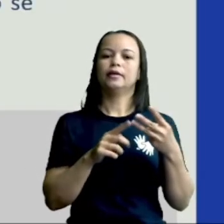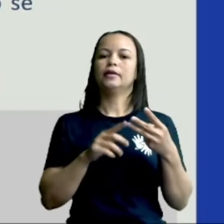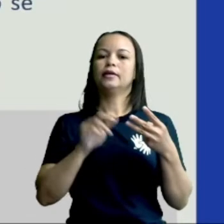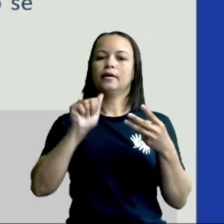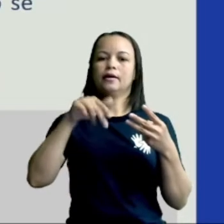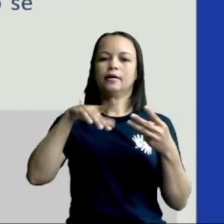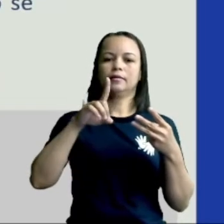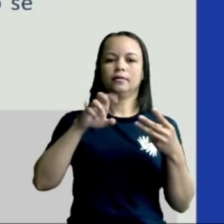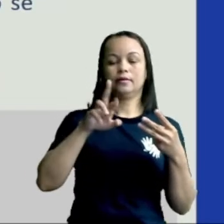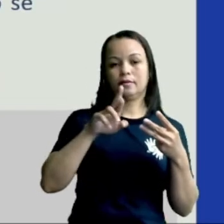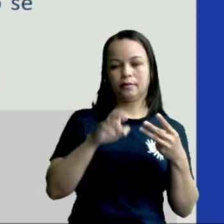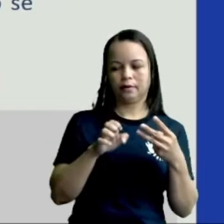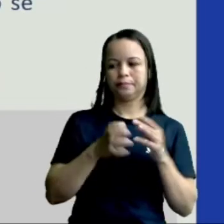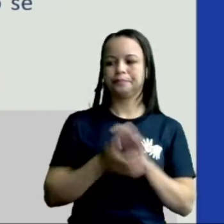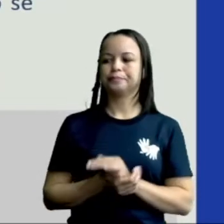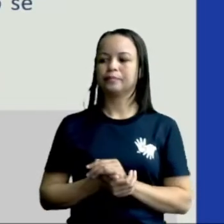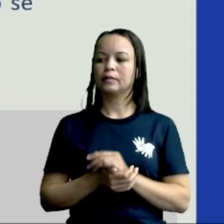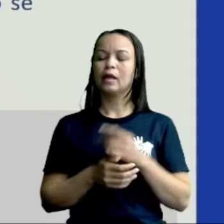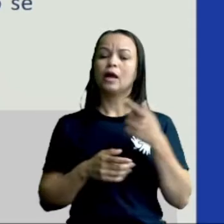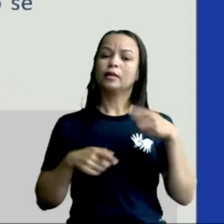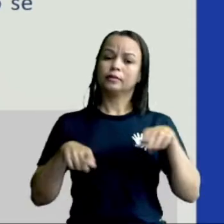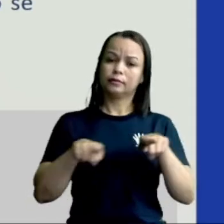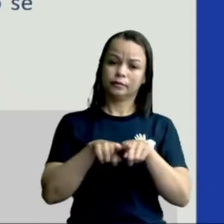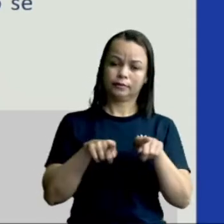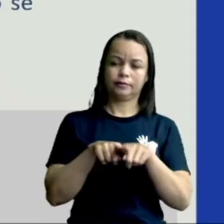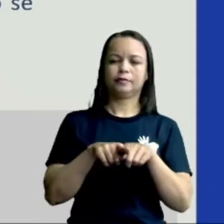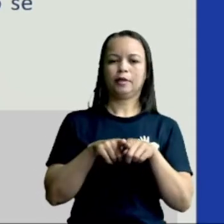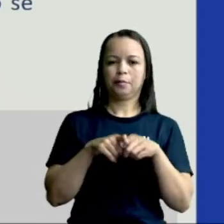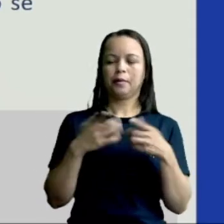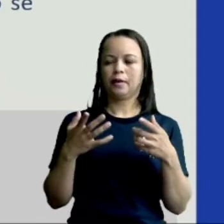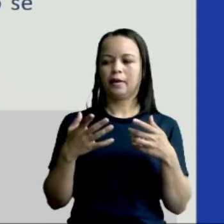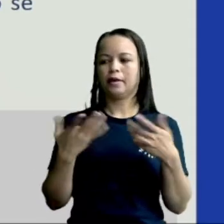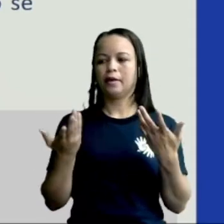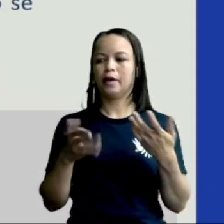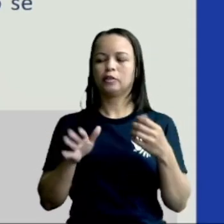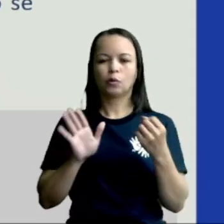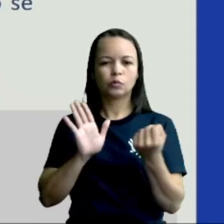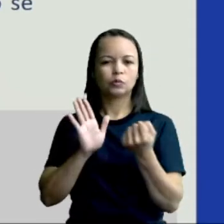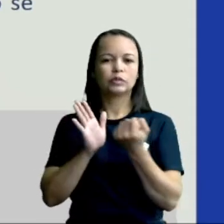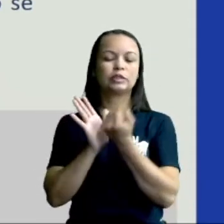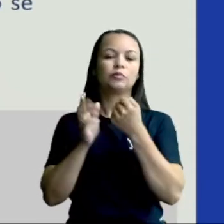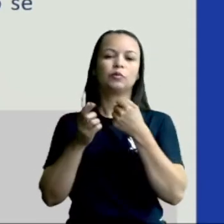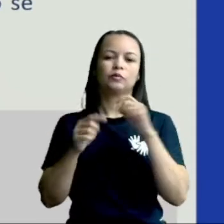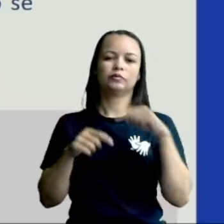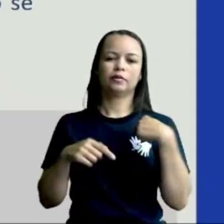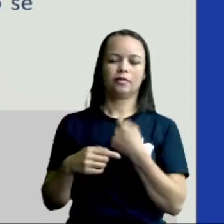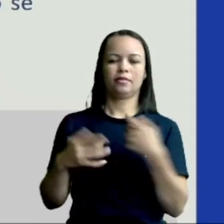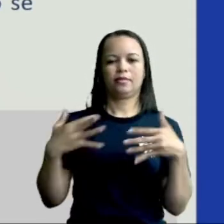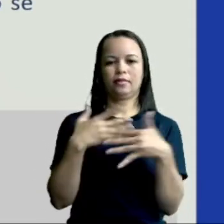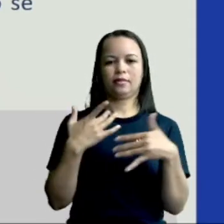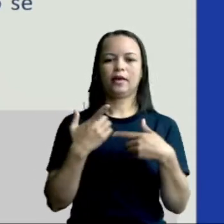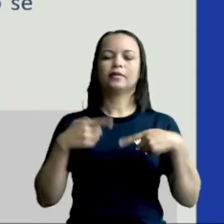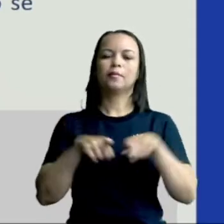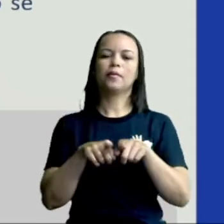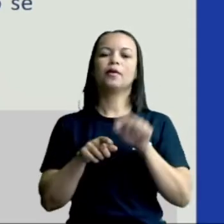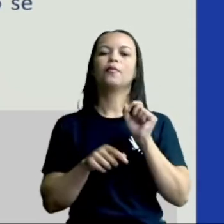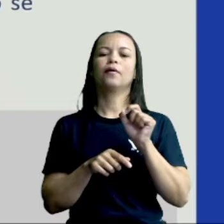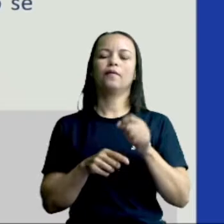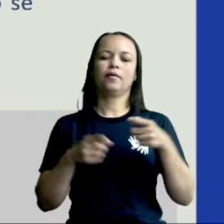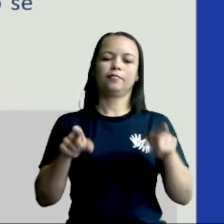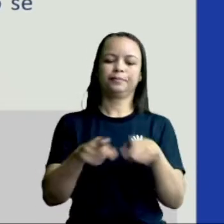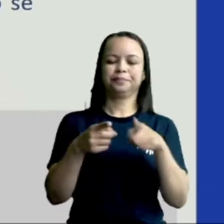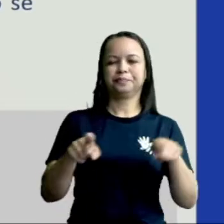outro símbolo da nossa cidade é o nosso hino. Eita, a gente escutou bastante ele na aula passada. Quem lembra? Quem lembra